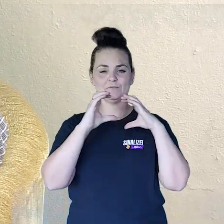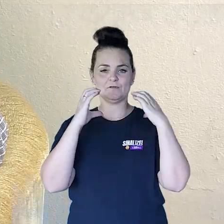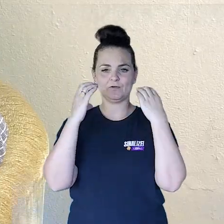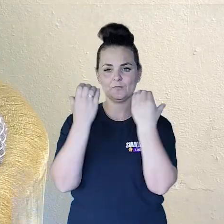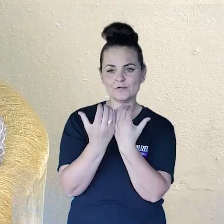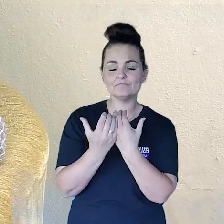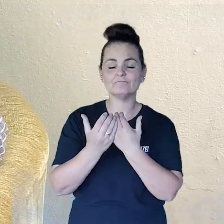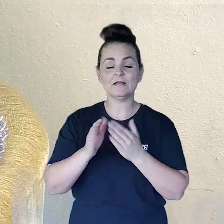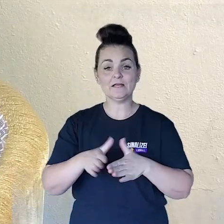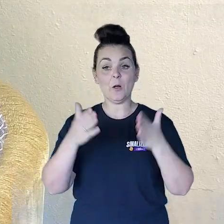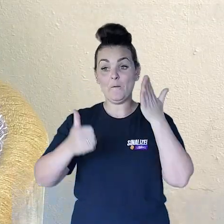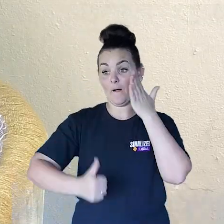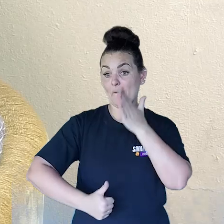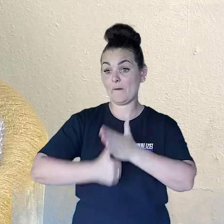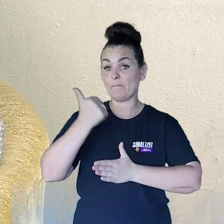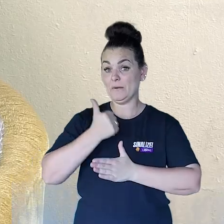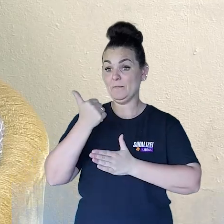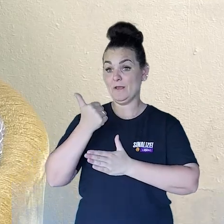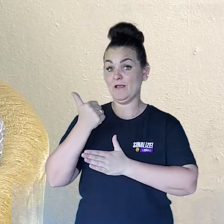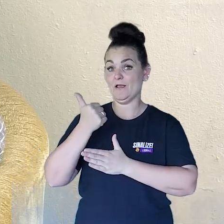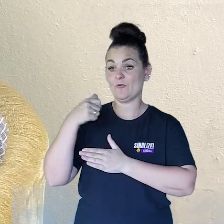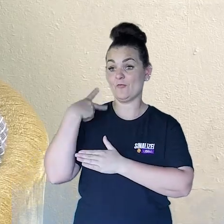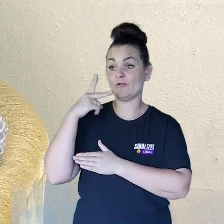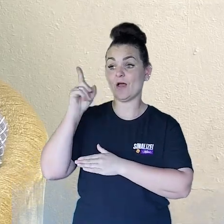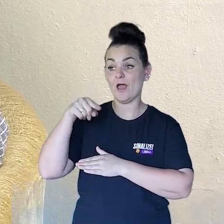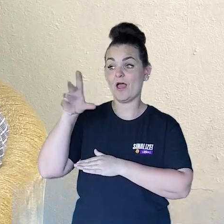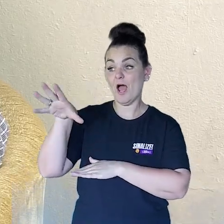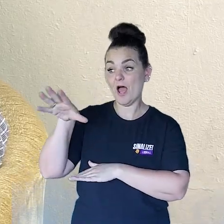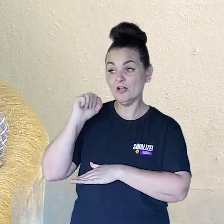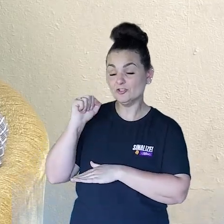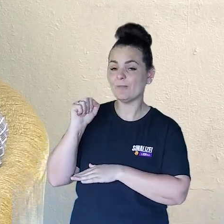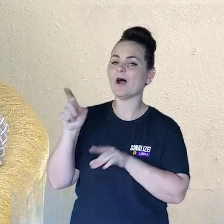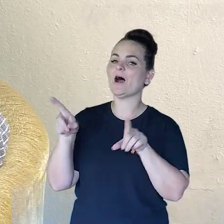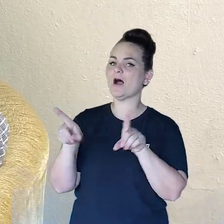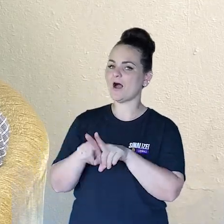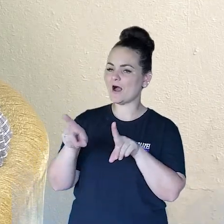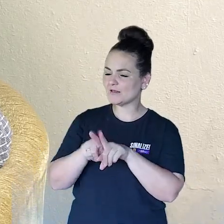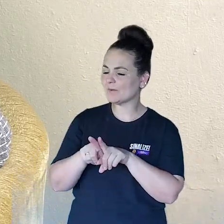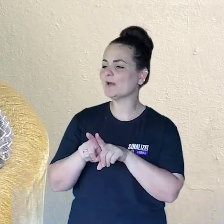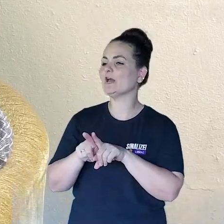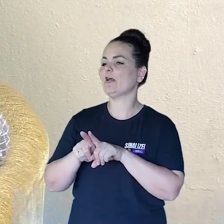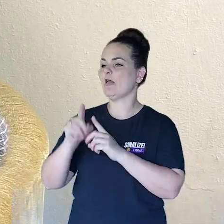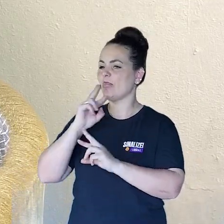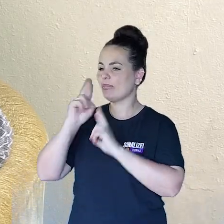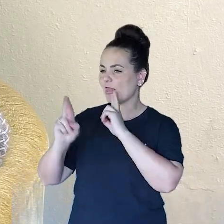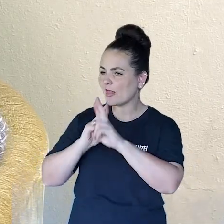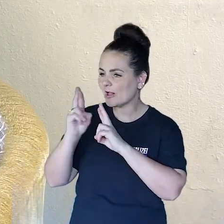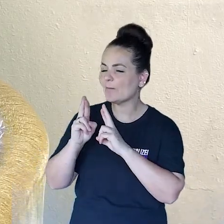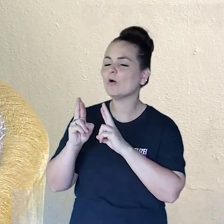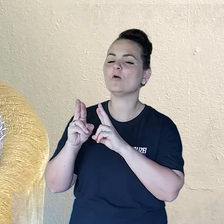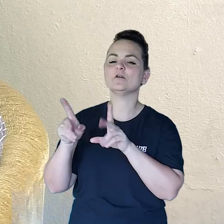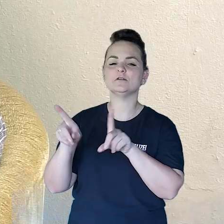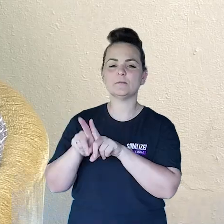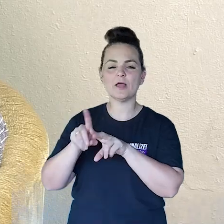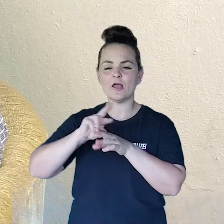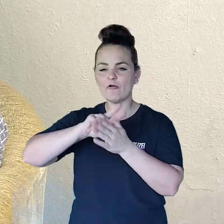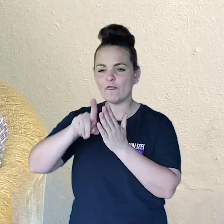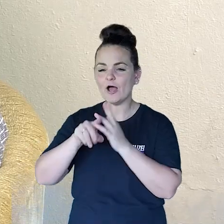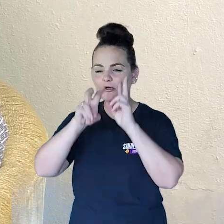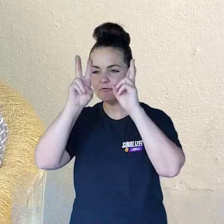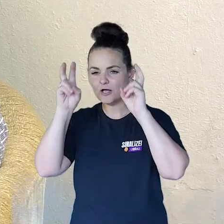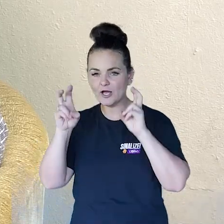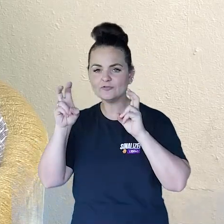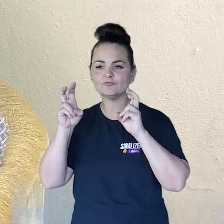vereador que acaba sendo mais chamado a assuntos que ocorrem no dia a dia da